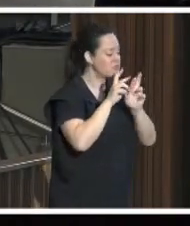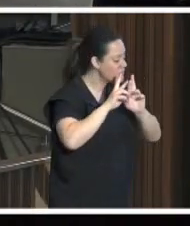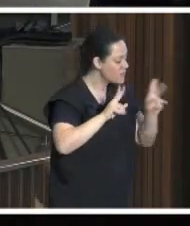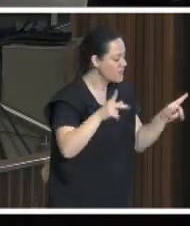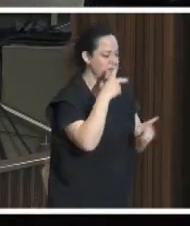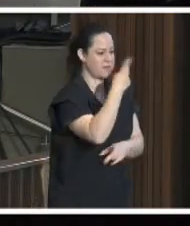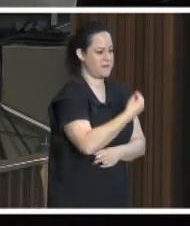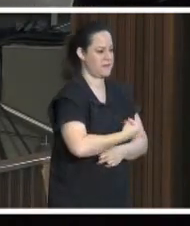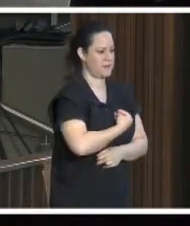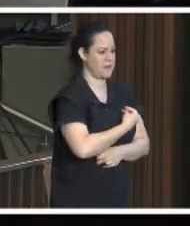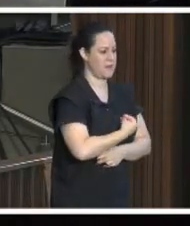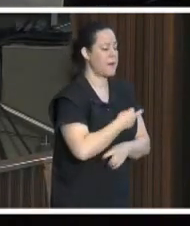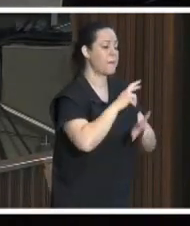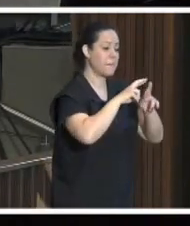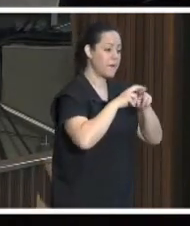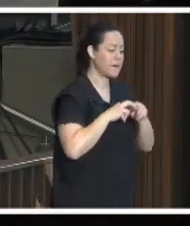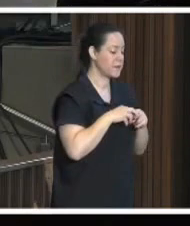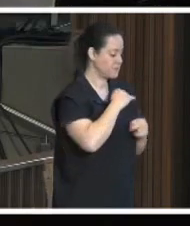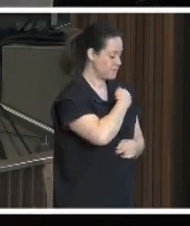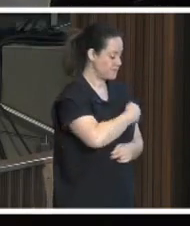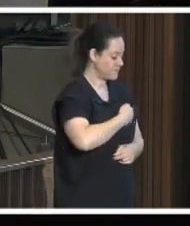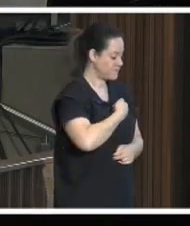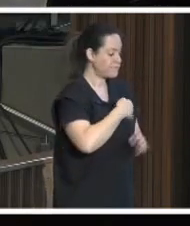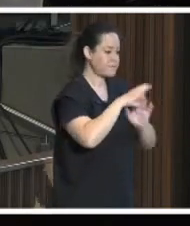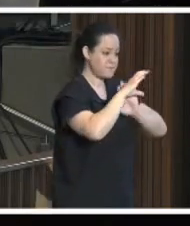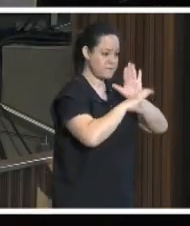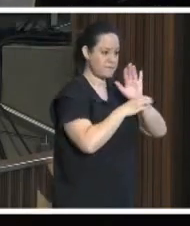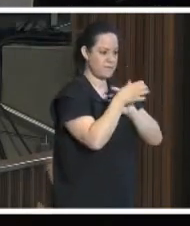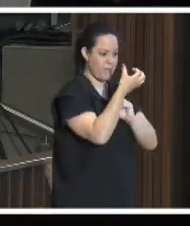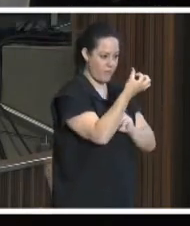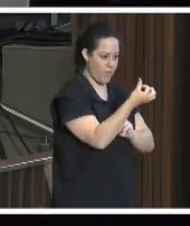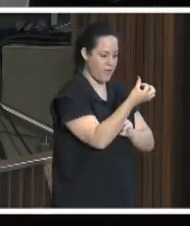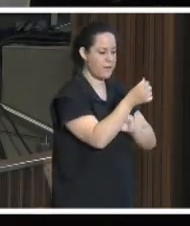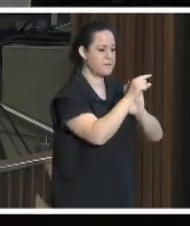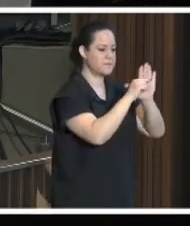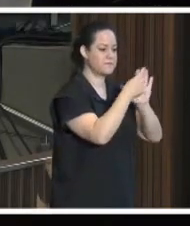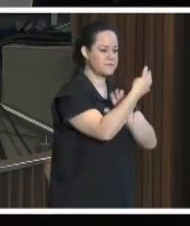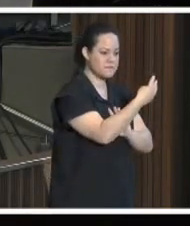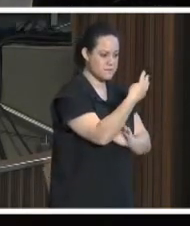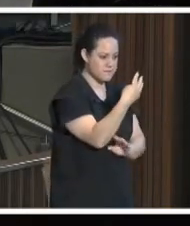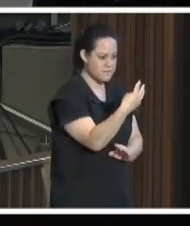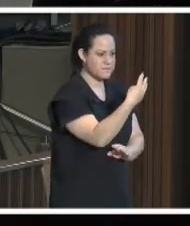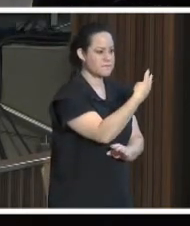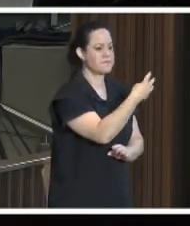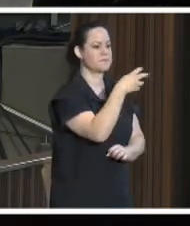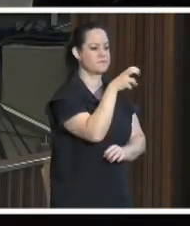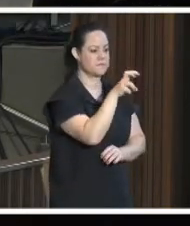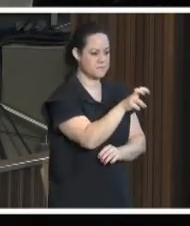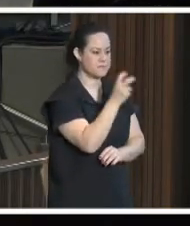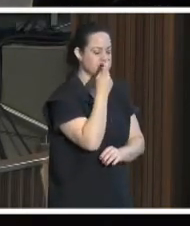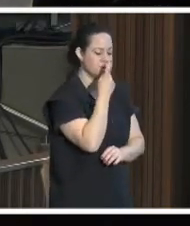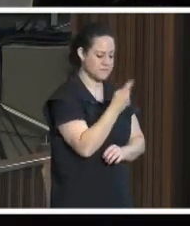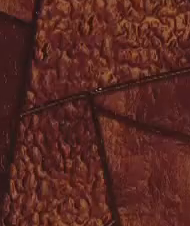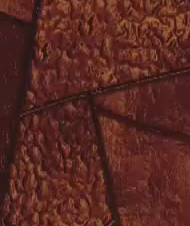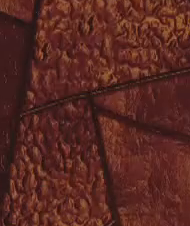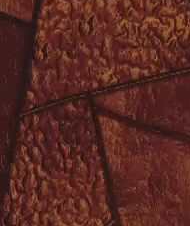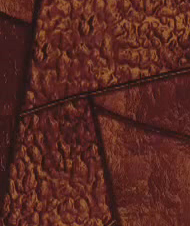É por isso que o Evangelho de João, no capítulo 6, versículos 44 e 45, vão dizer